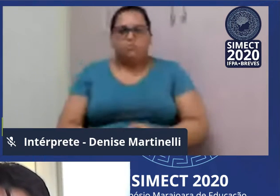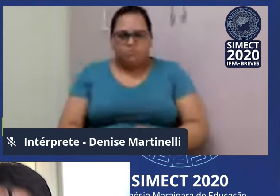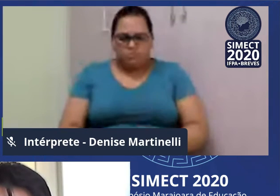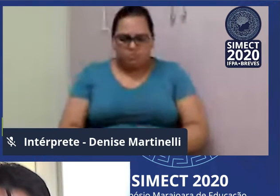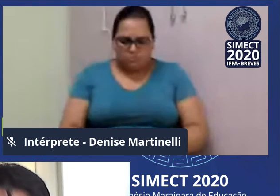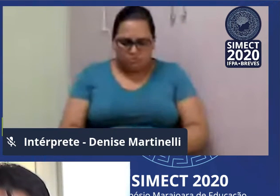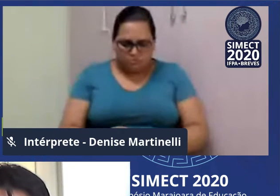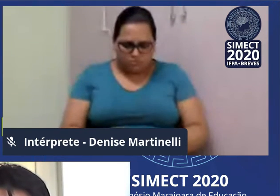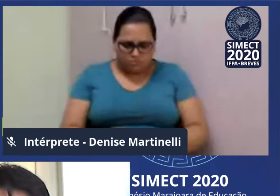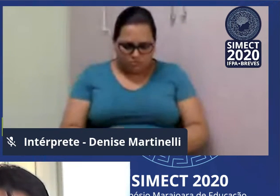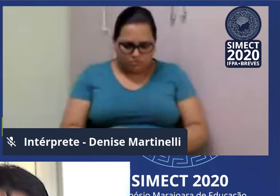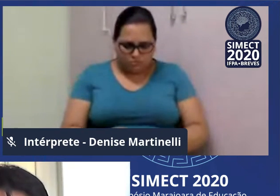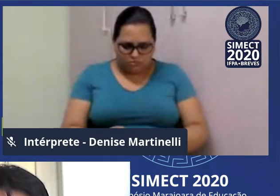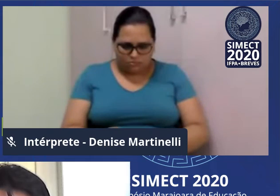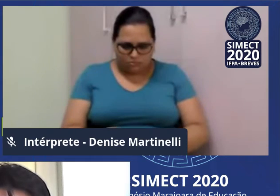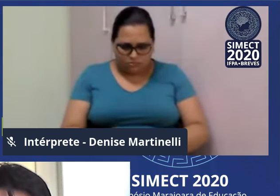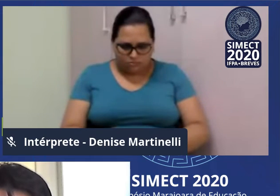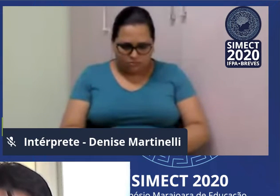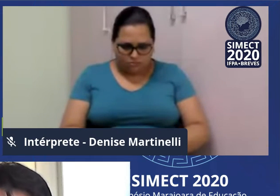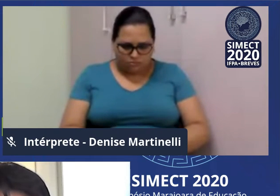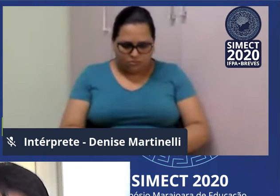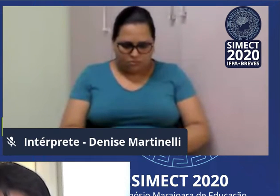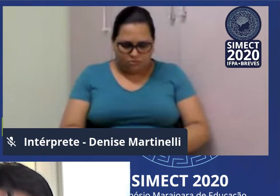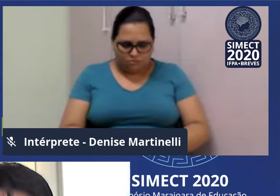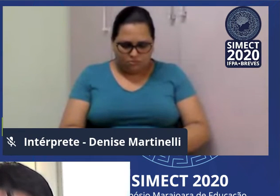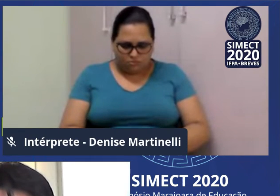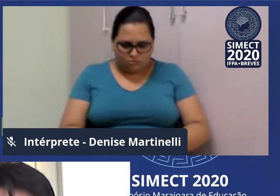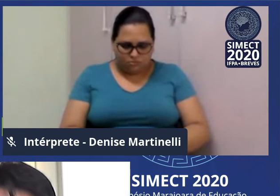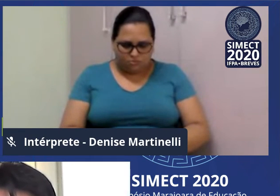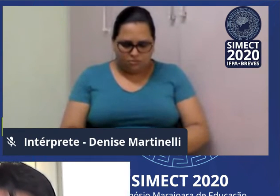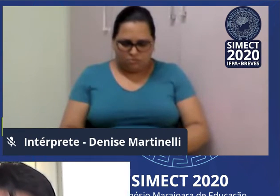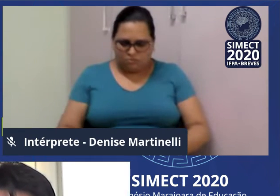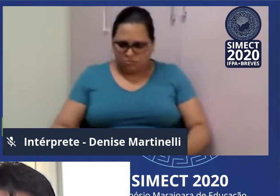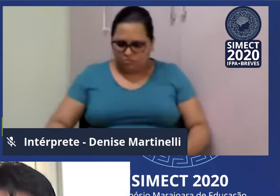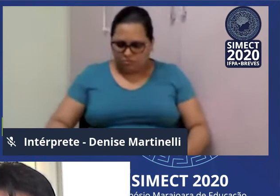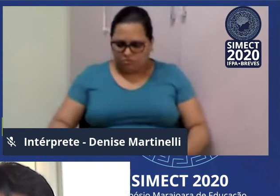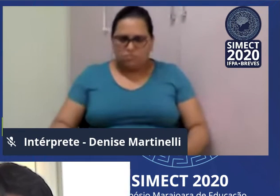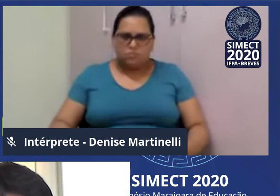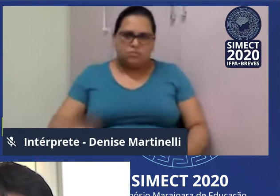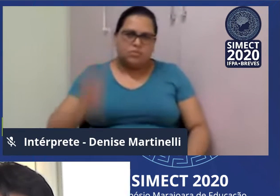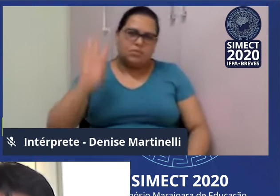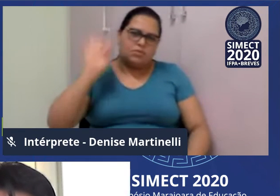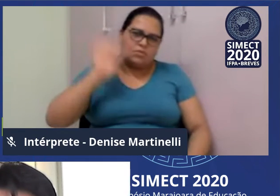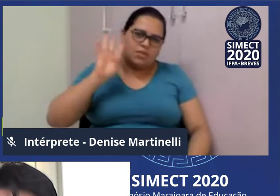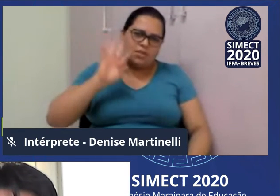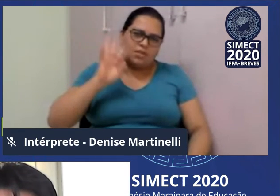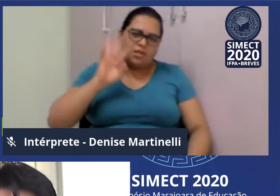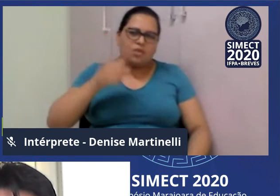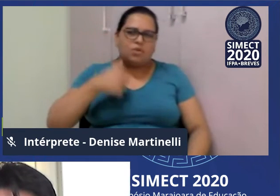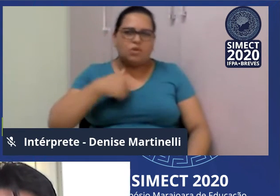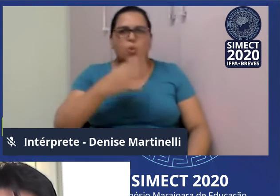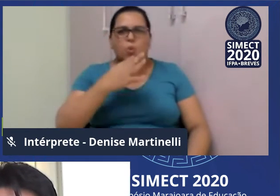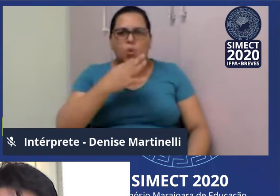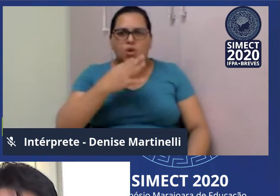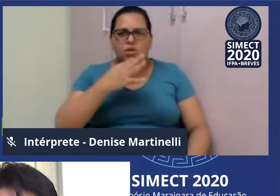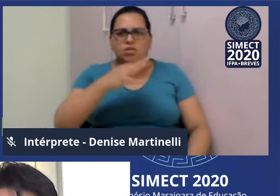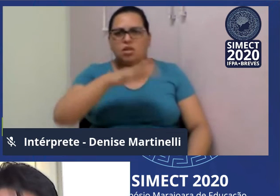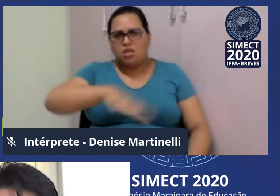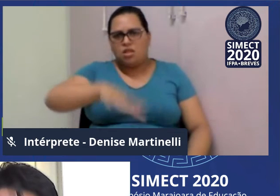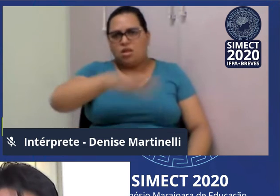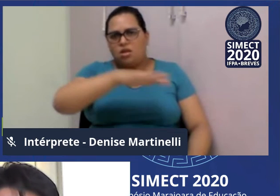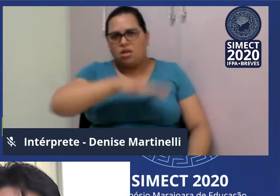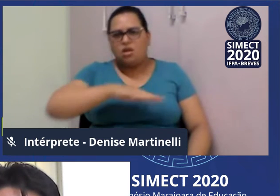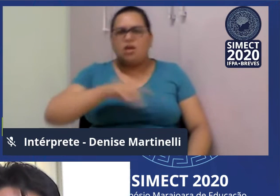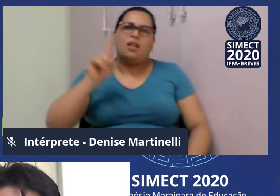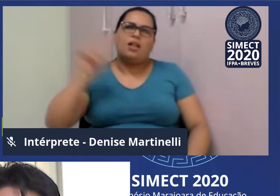Muito bacana, né? Eu tive a oportunidade de conhecer essa propriedade do Naso, na estrada do Montenegro, aqui em Bragança.